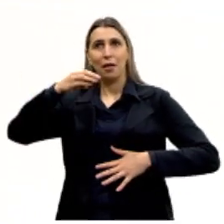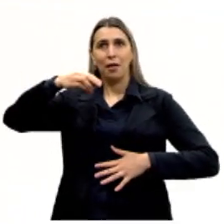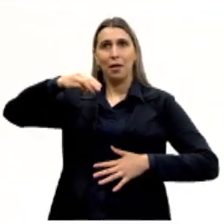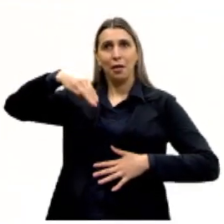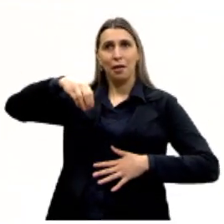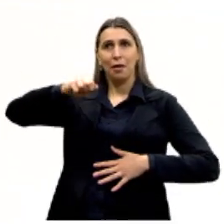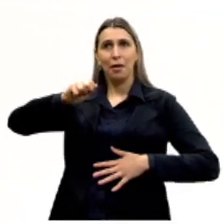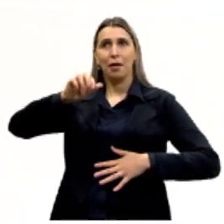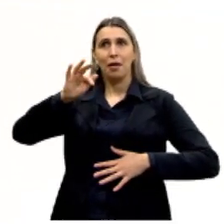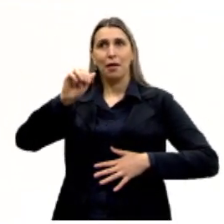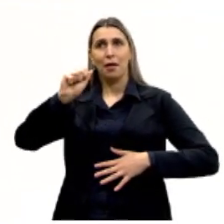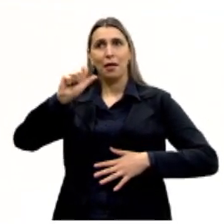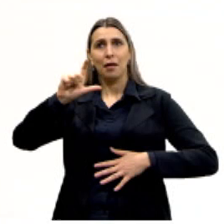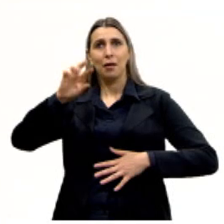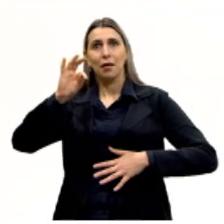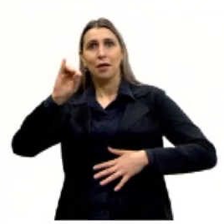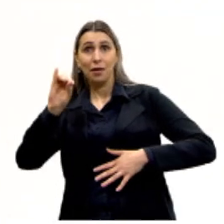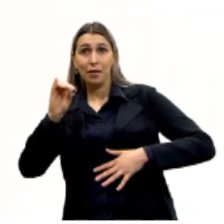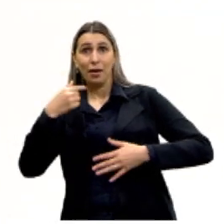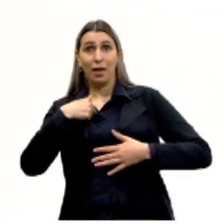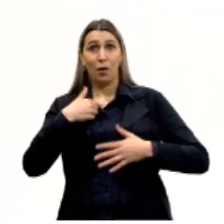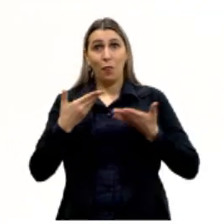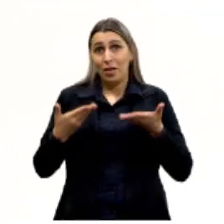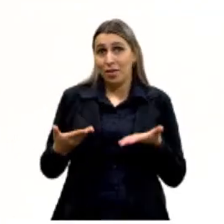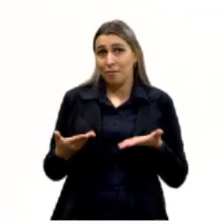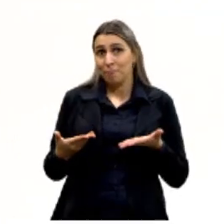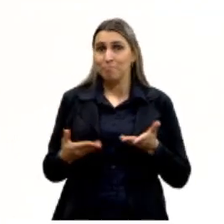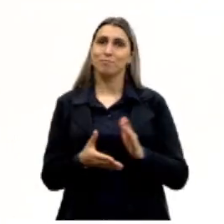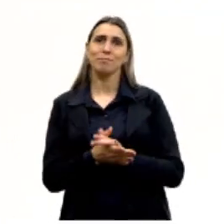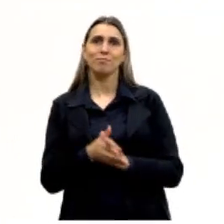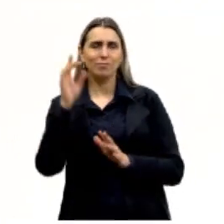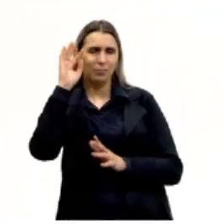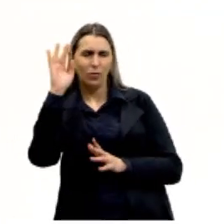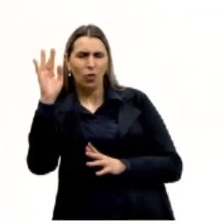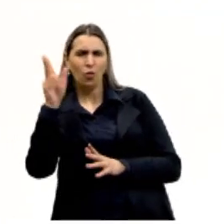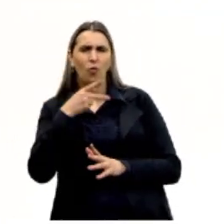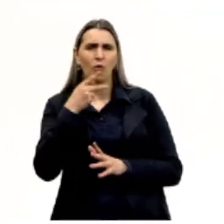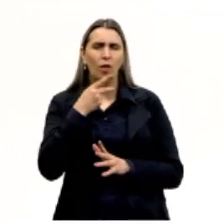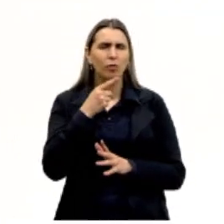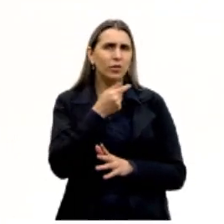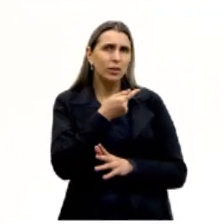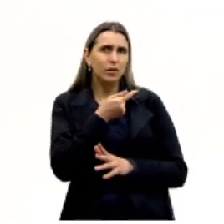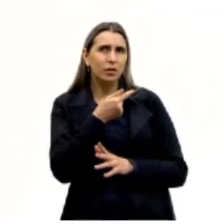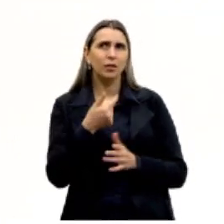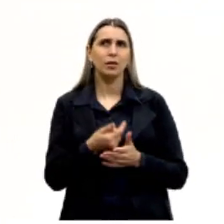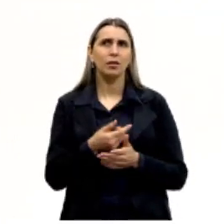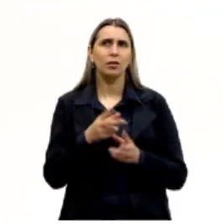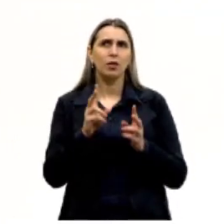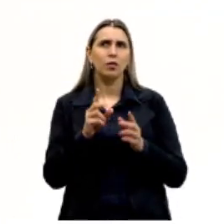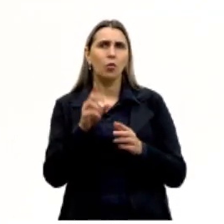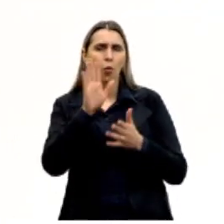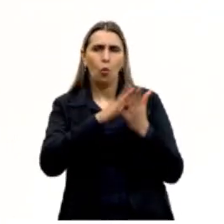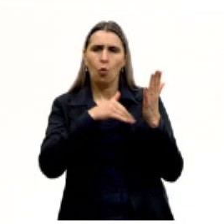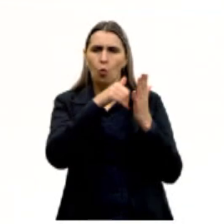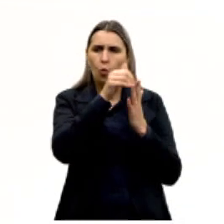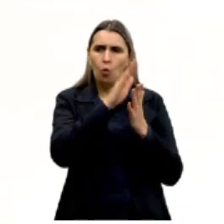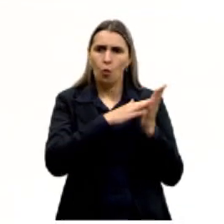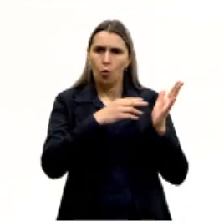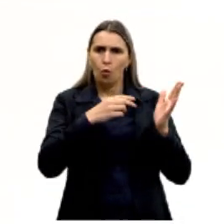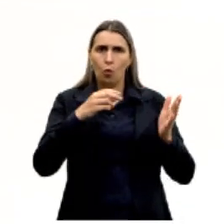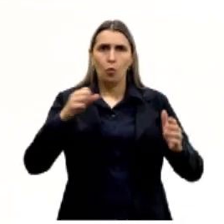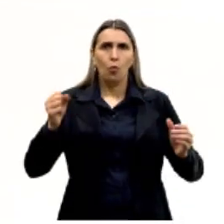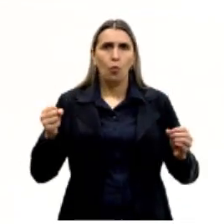eis-me aqui então Imaginem só eles falam rapidinho aqui ó sua pintura foi o